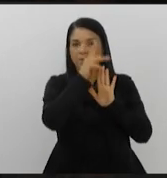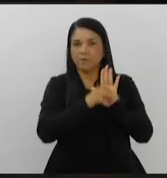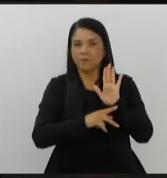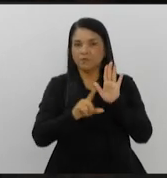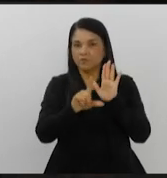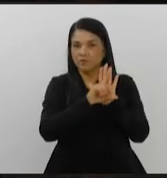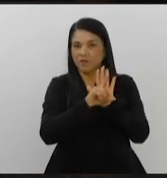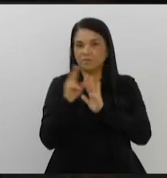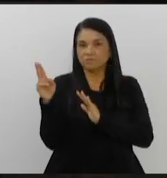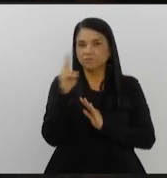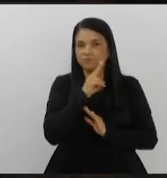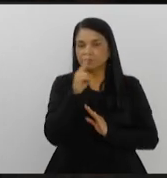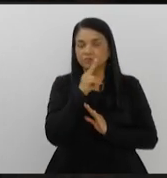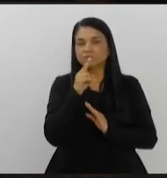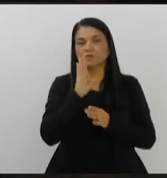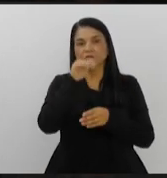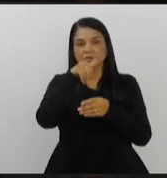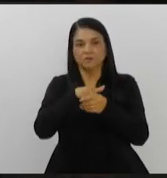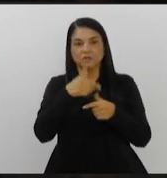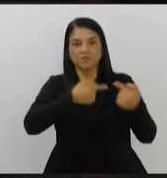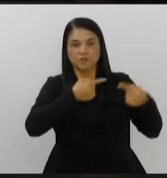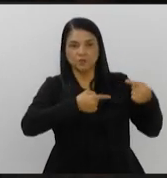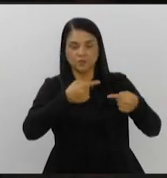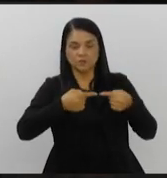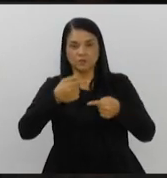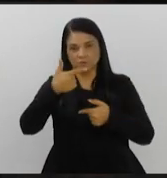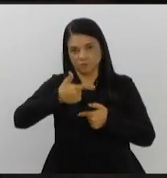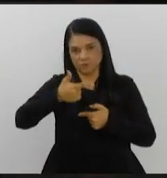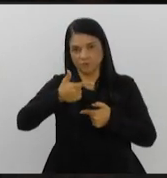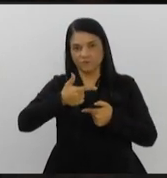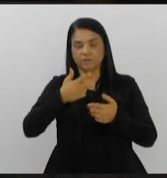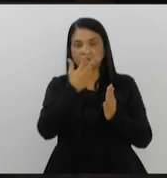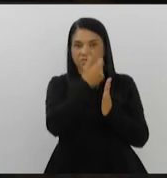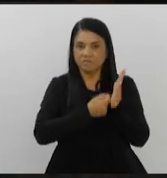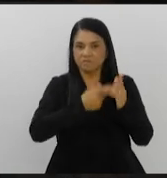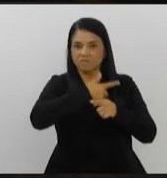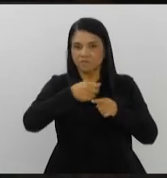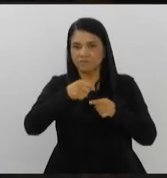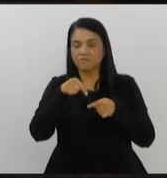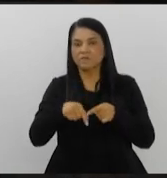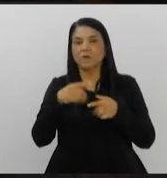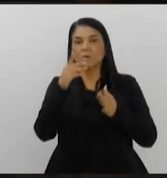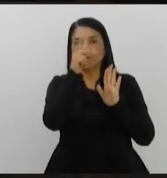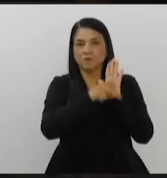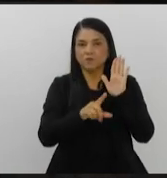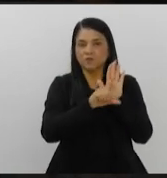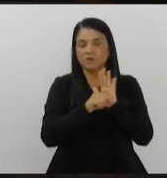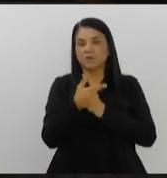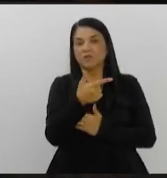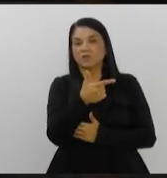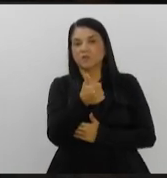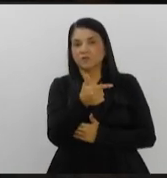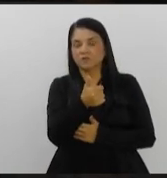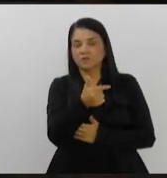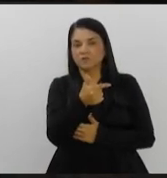em tramitação ordinária, em votação, em segunda discussão, redação do vencido assim emendado. Projeto de lei número